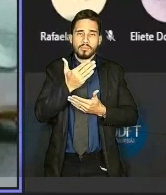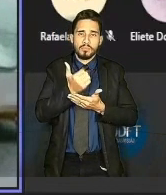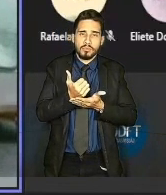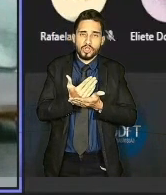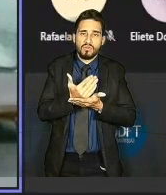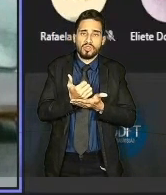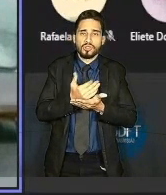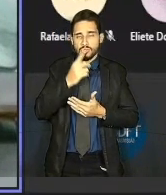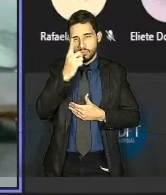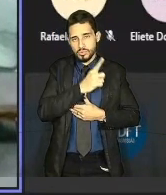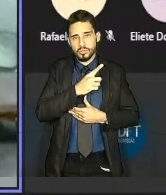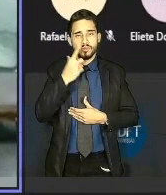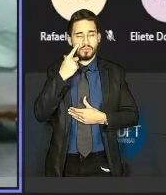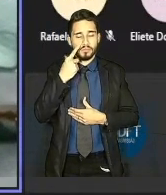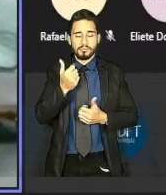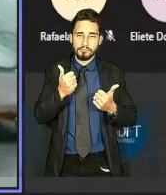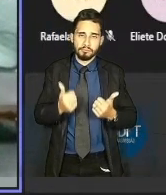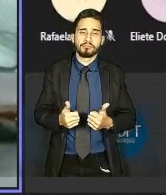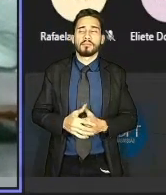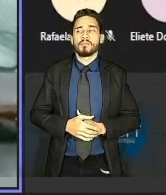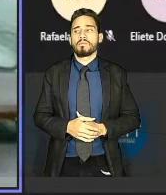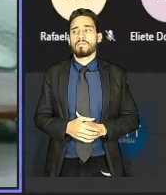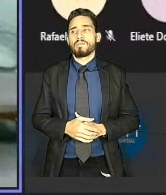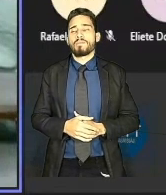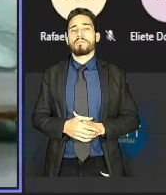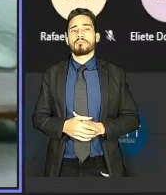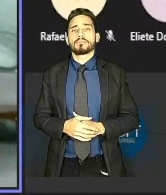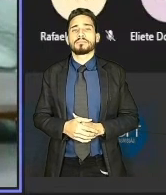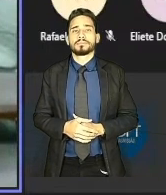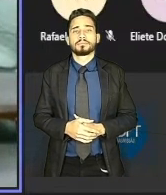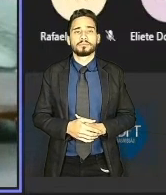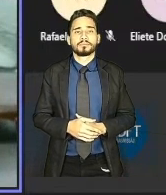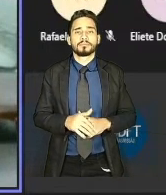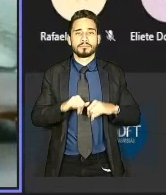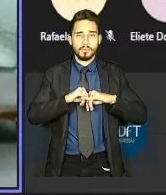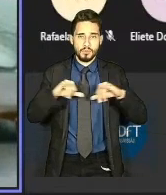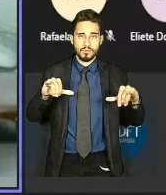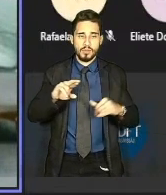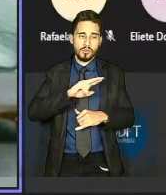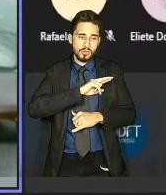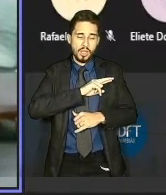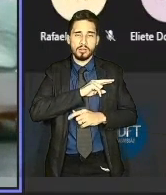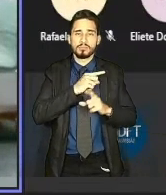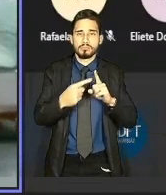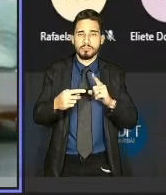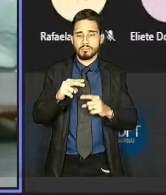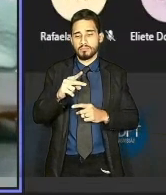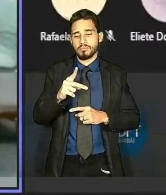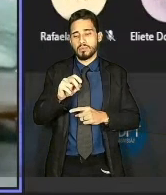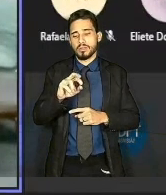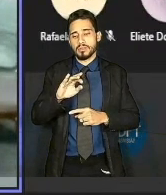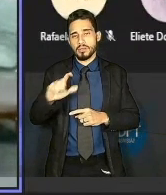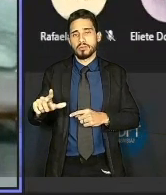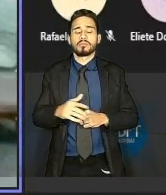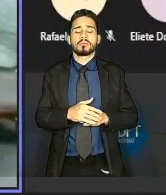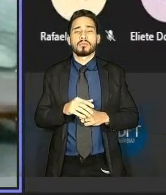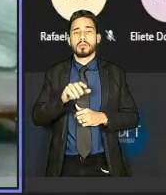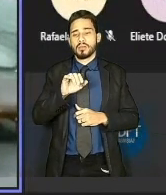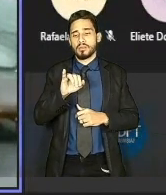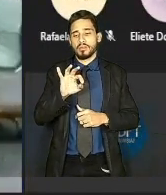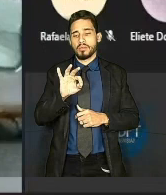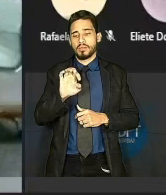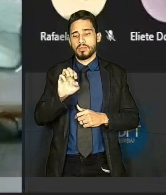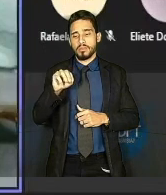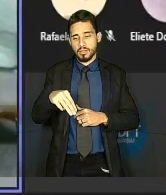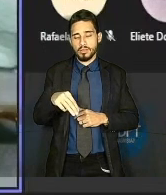minha posição para seguir para fins de ampliação de quórum. Está ótimo. Então, eu anuncio o resultado